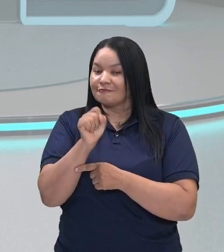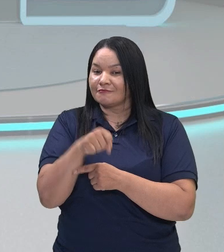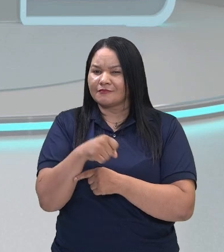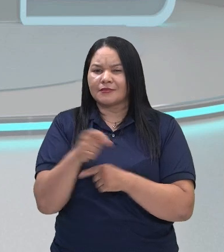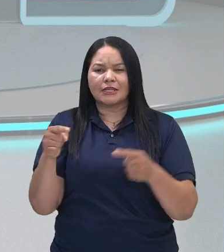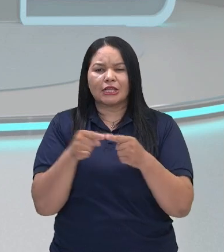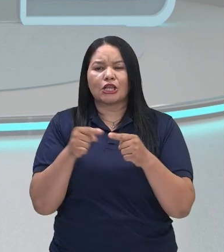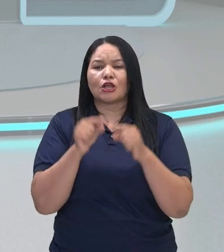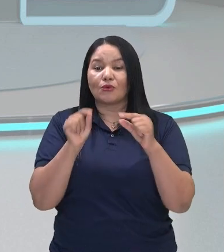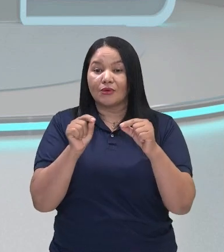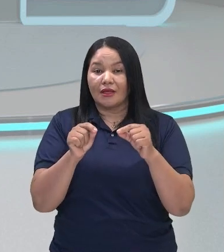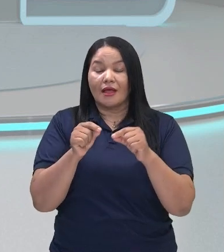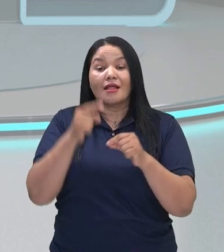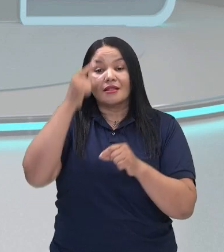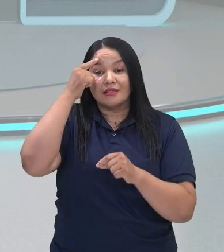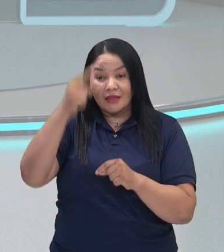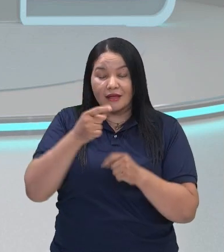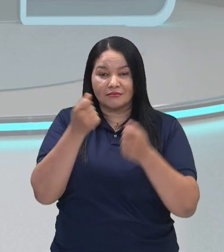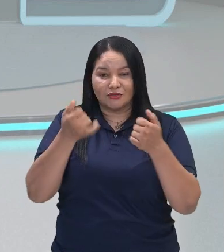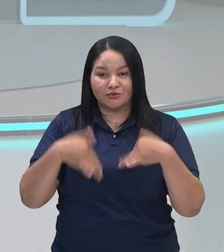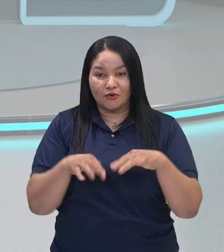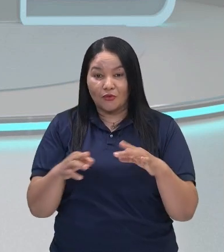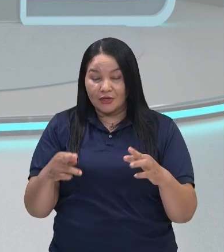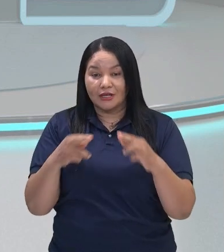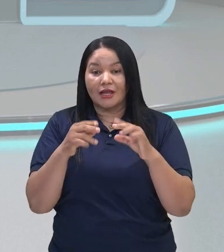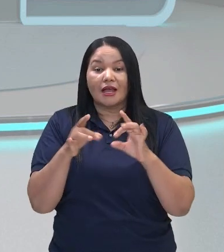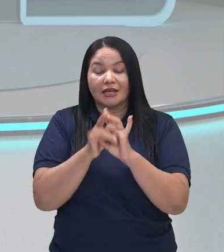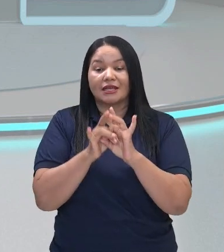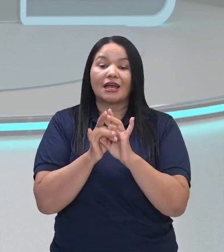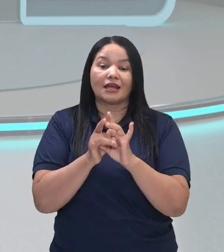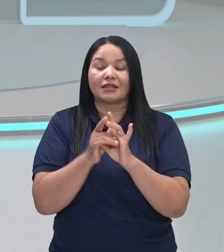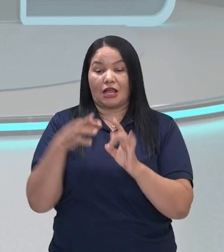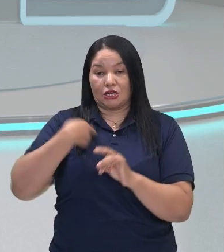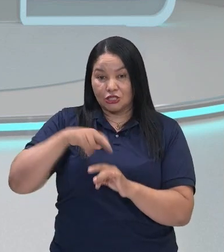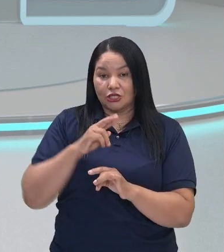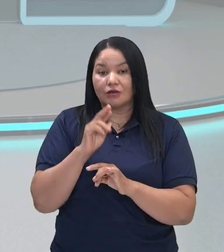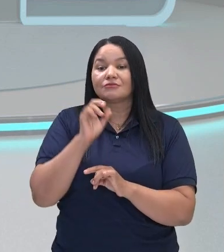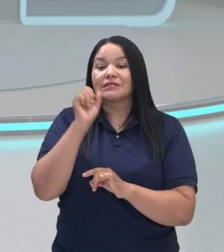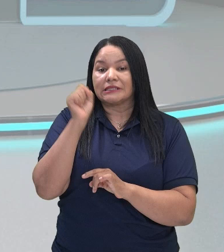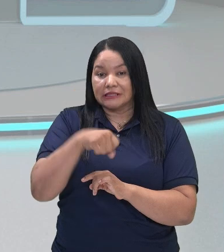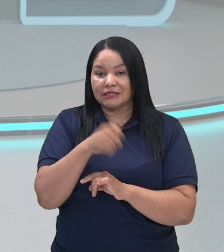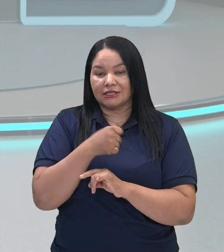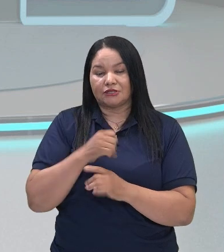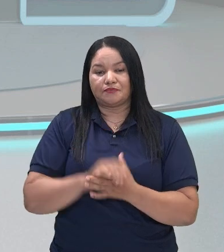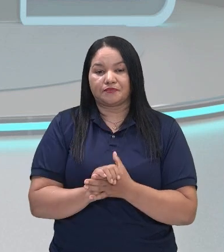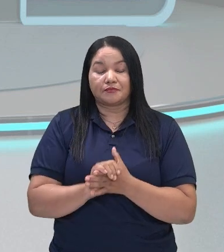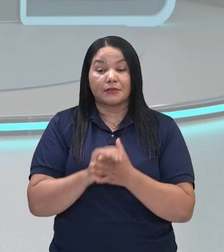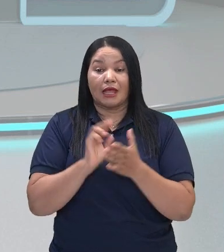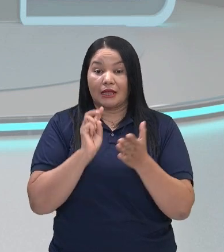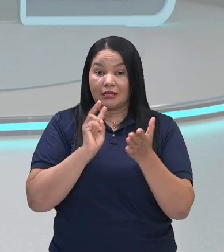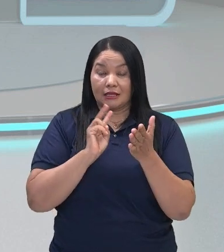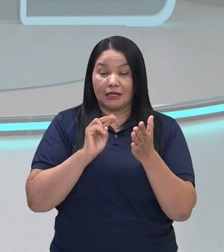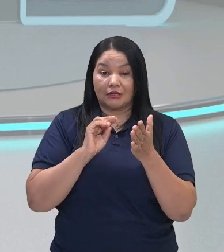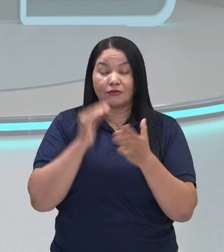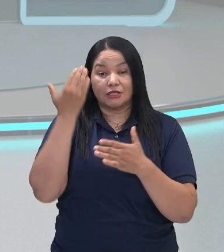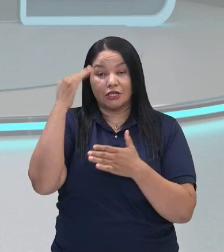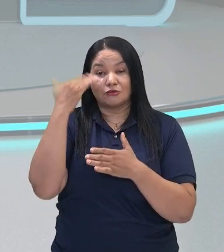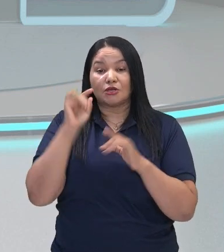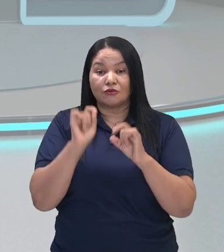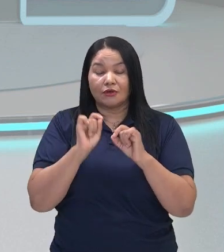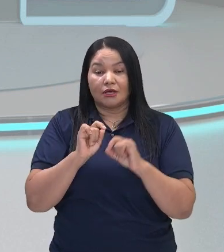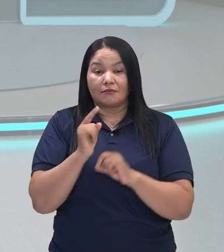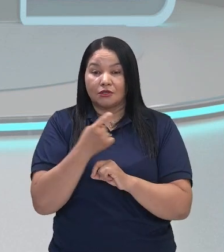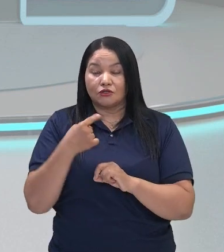significa isso? Lembra que eu falei que estava ligada à religião? Então, a tradução disso seria: para que teus